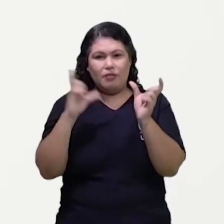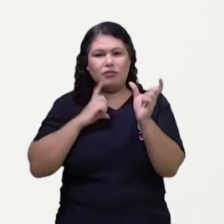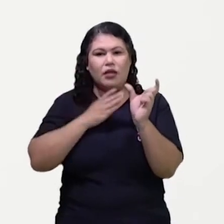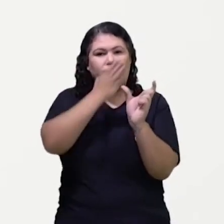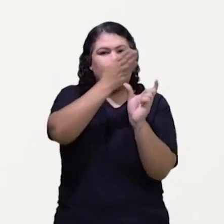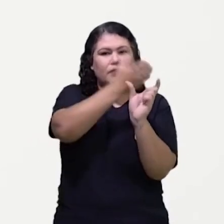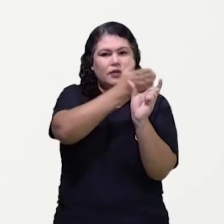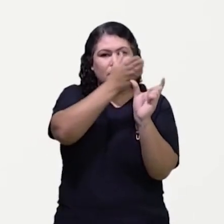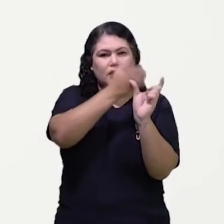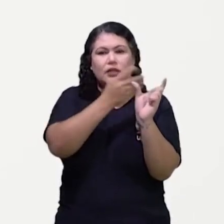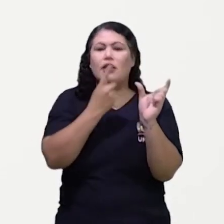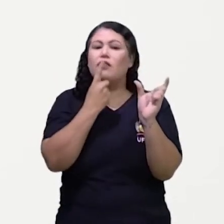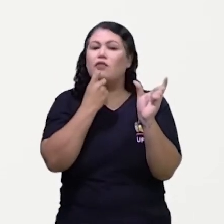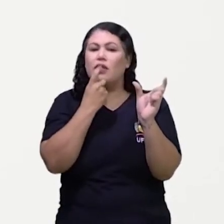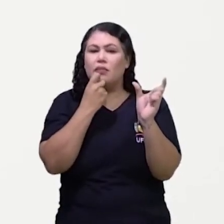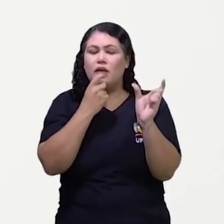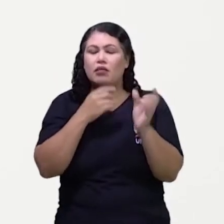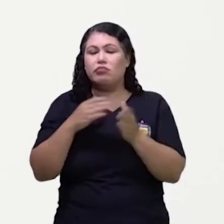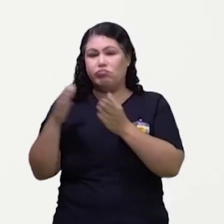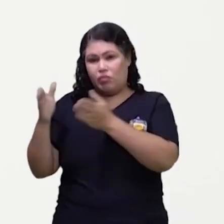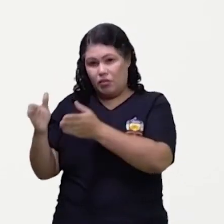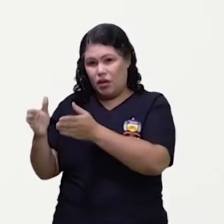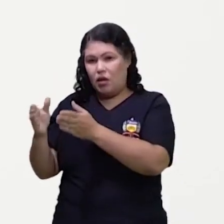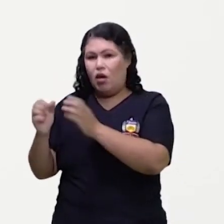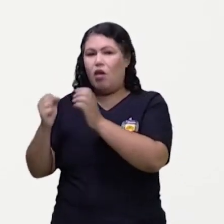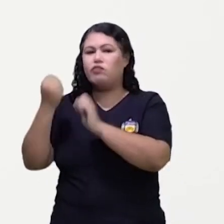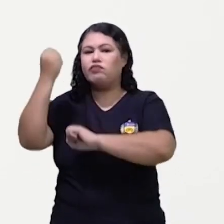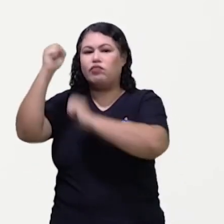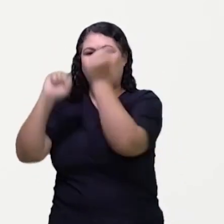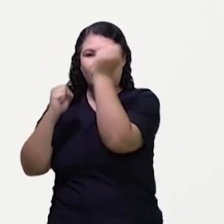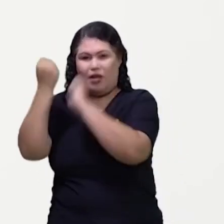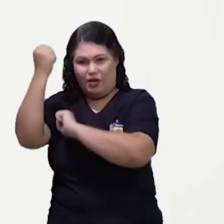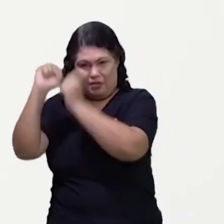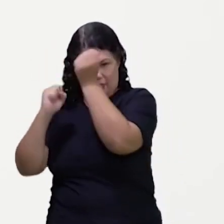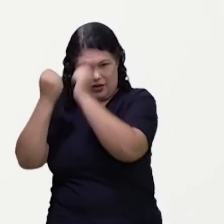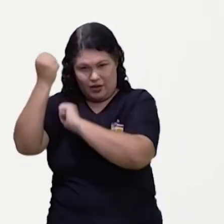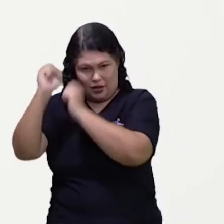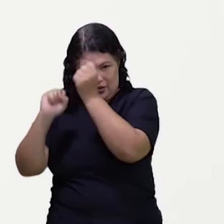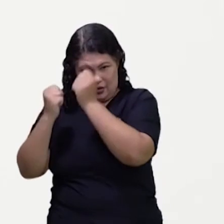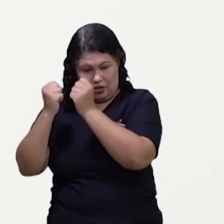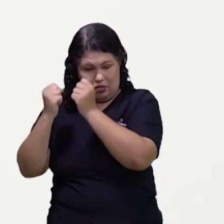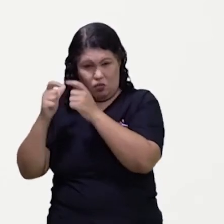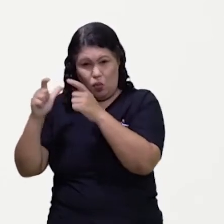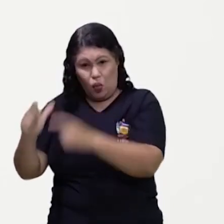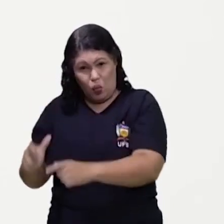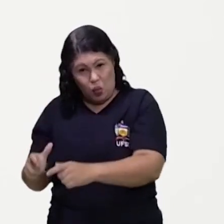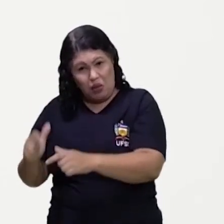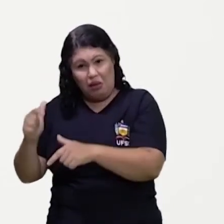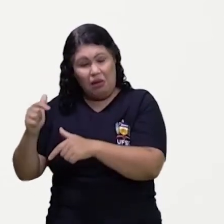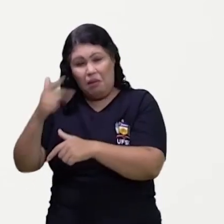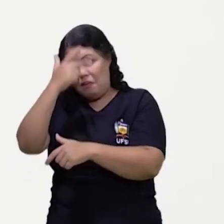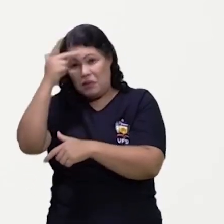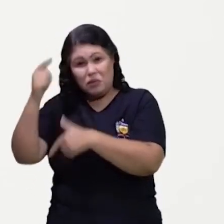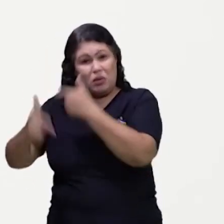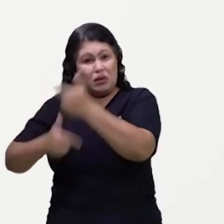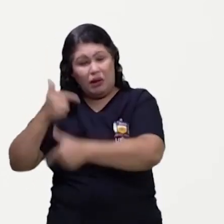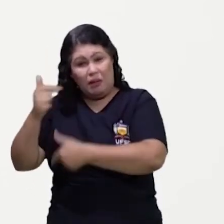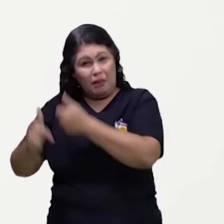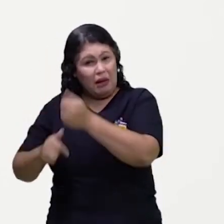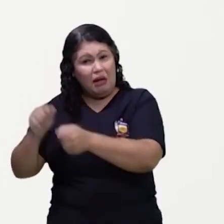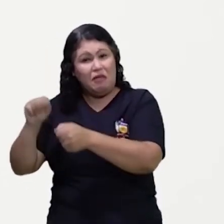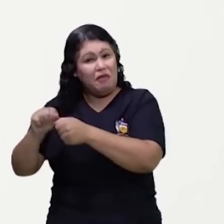trabalham pessoas que, né? Fábrica. É uma fábrica, uma instituição. Uma fábrica que